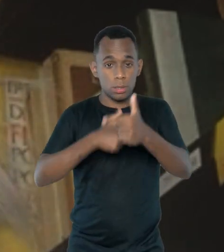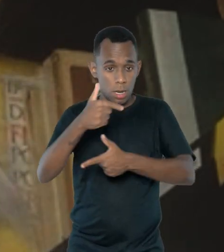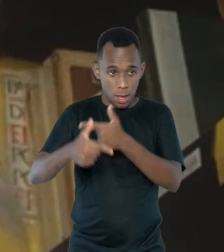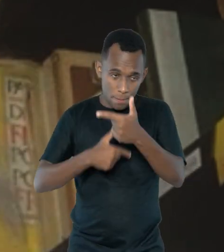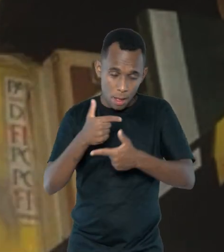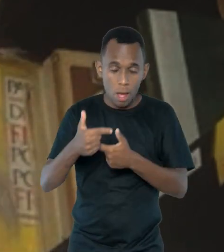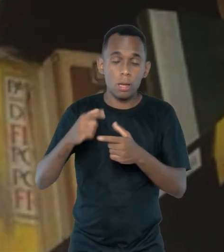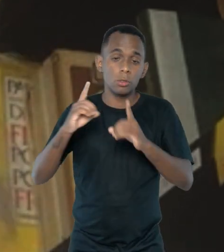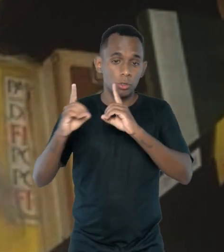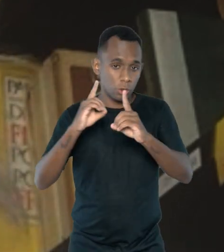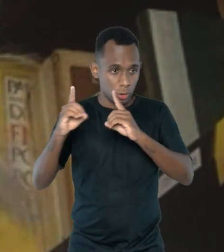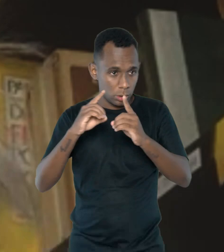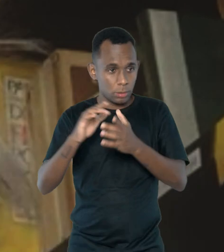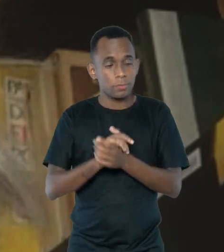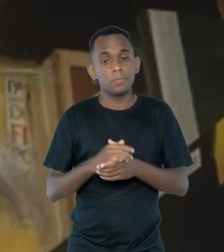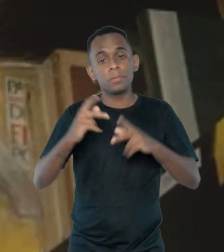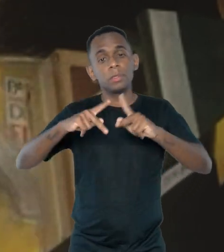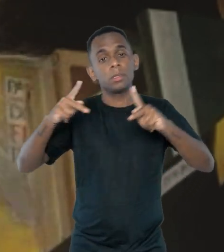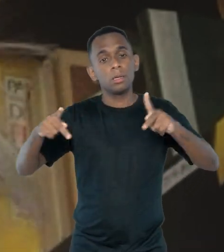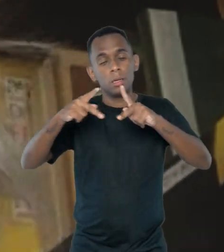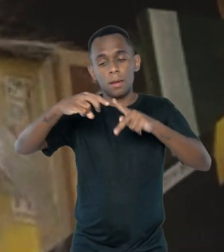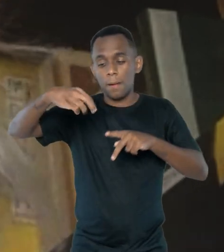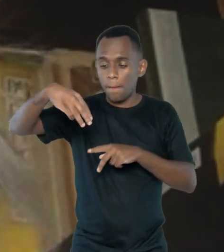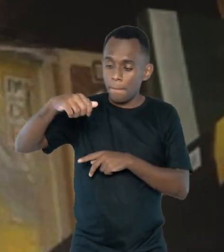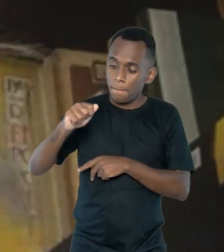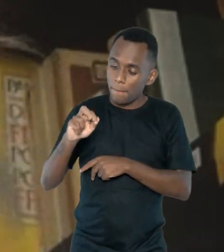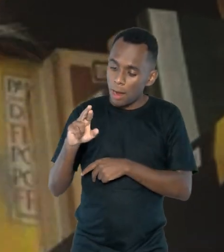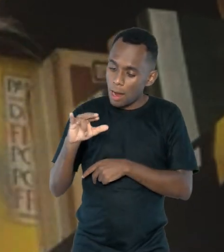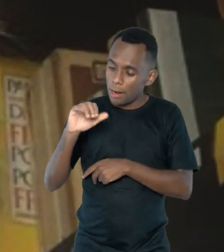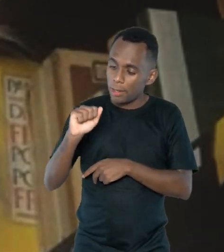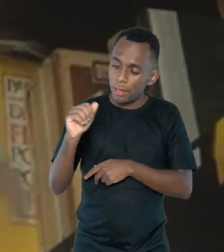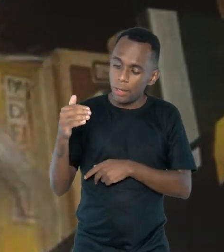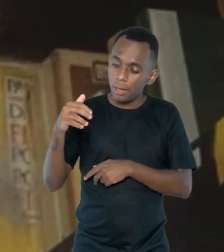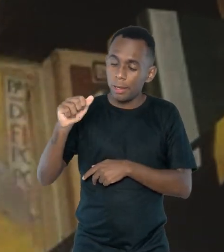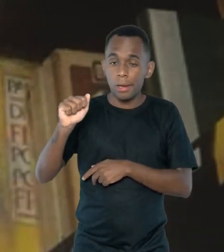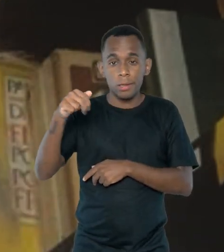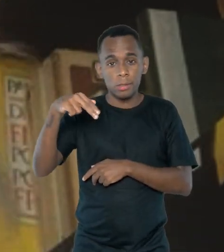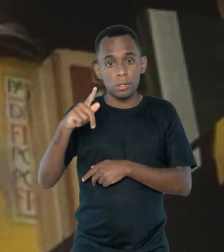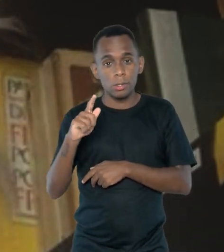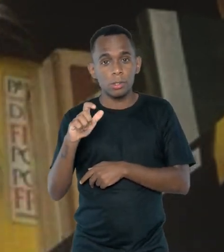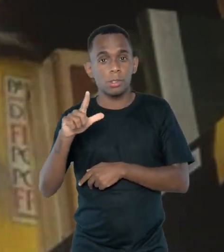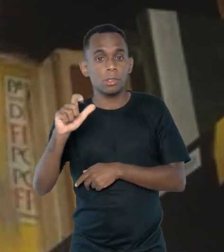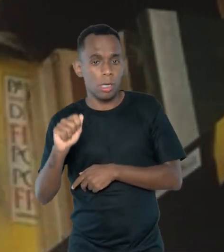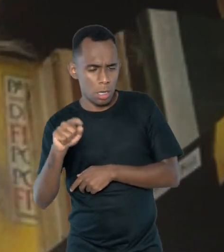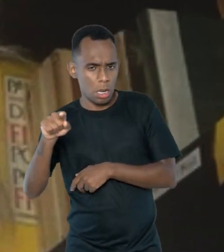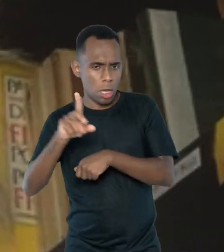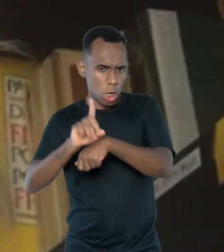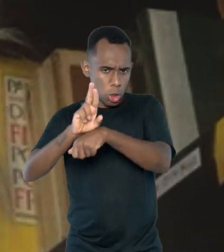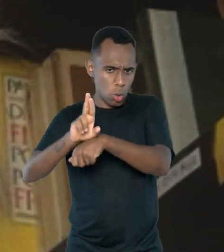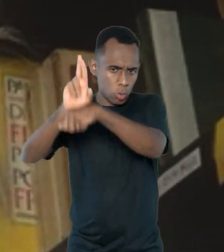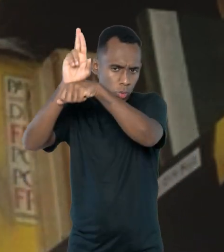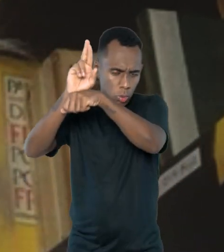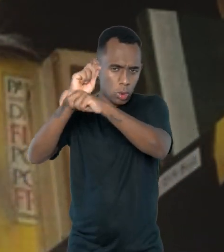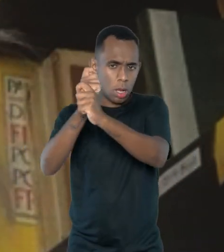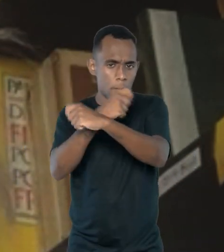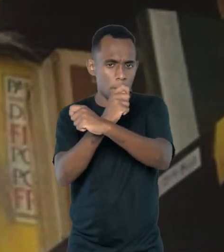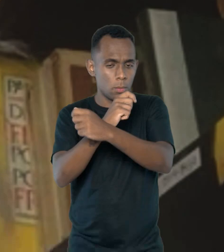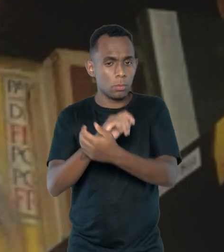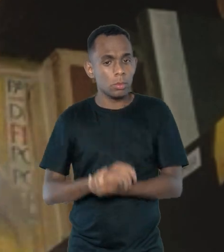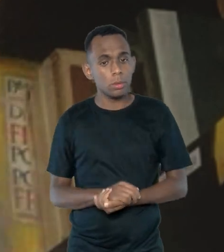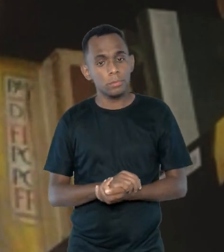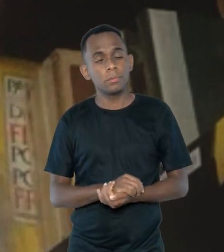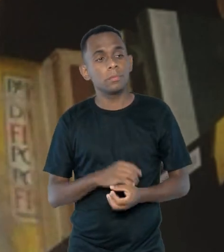livros didáticos, a professora Mariângela Paulino, que é professora doutora da PUC, a